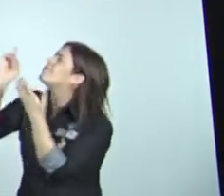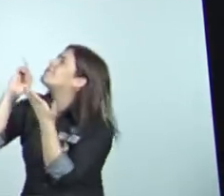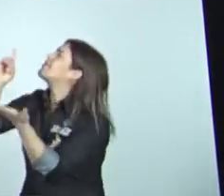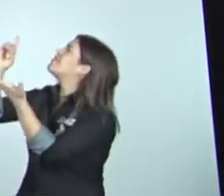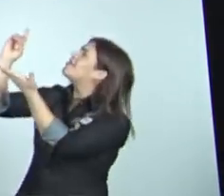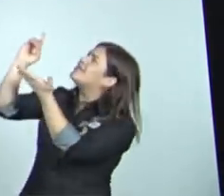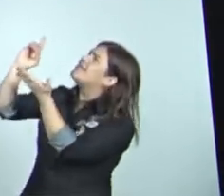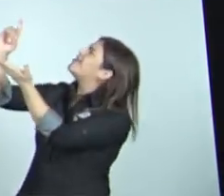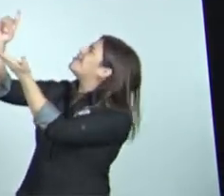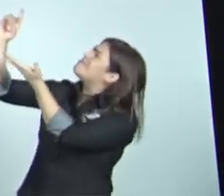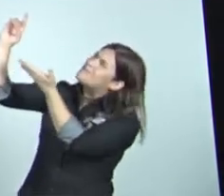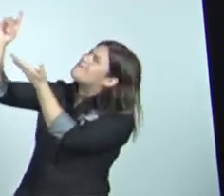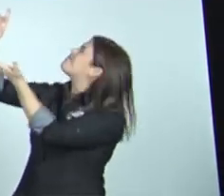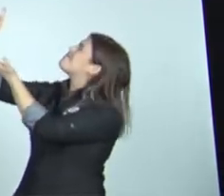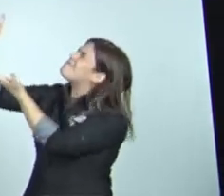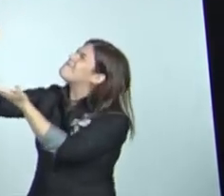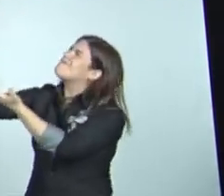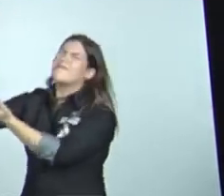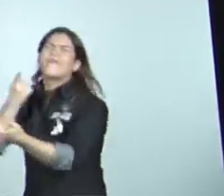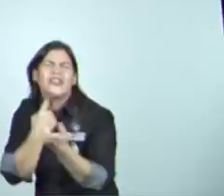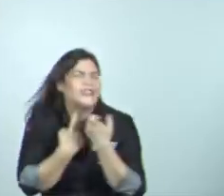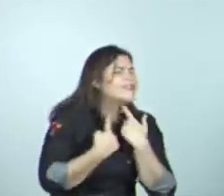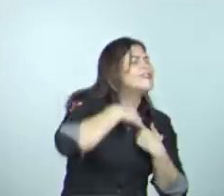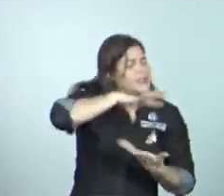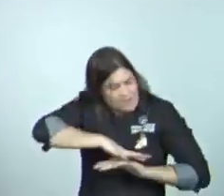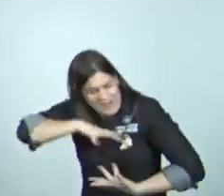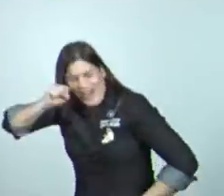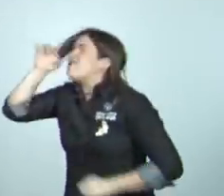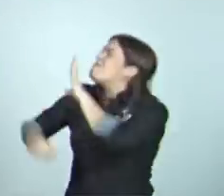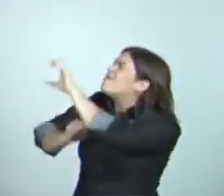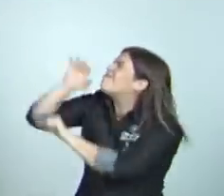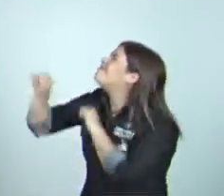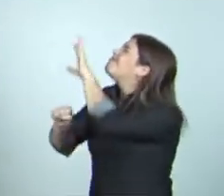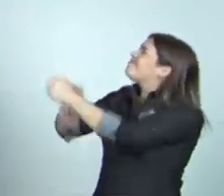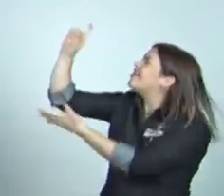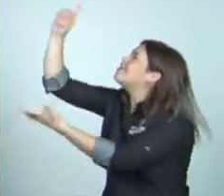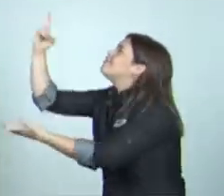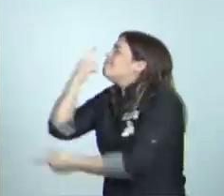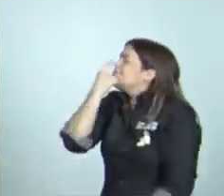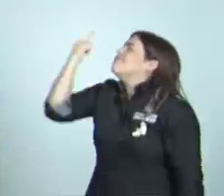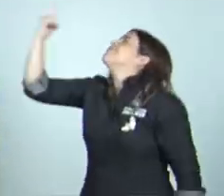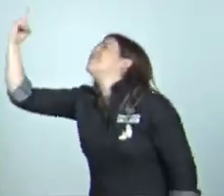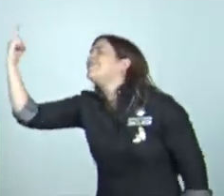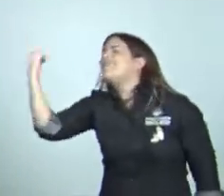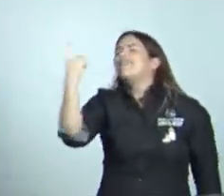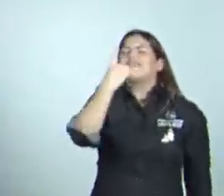é é maravilhoso mais bonito e alma feia